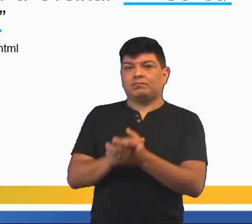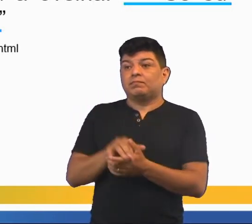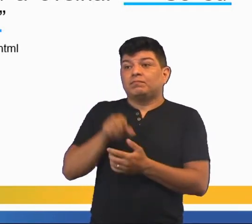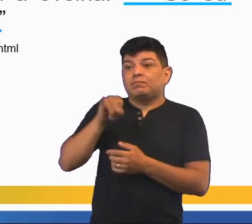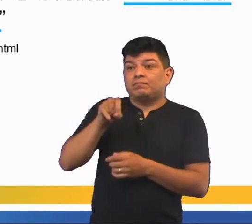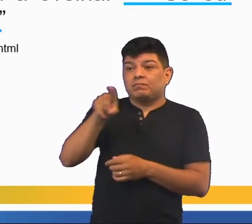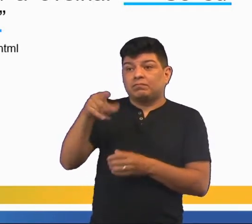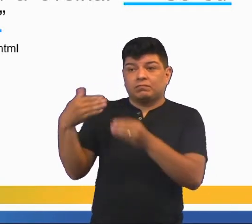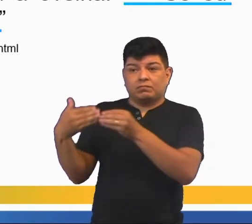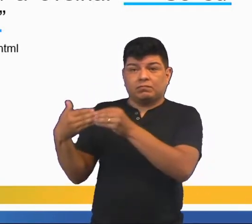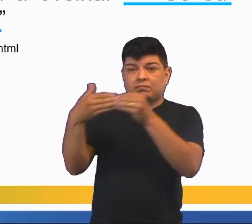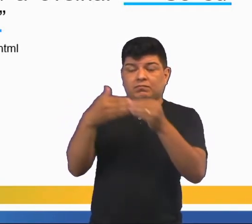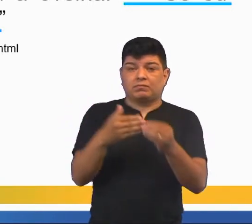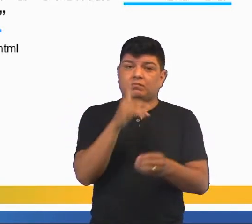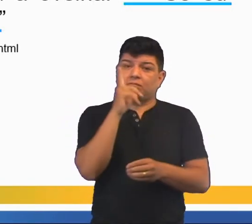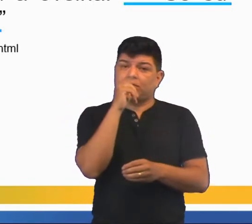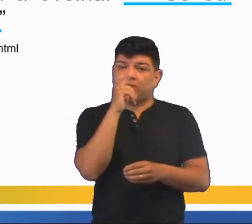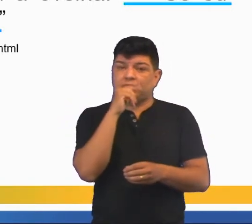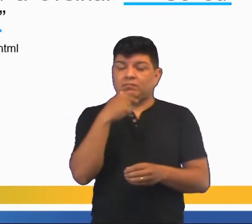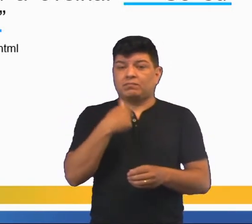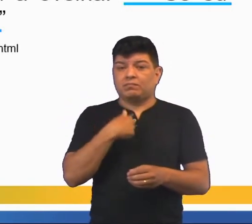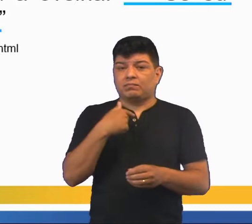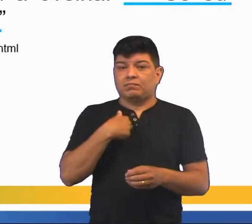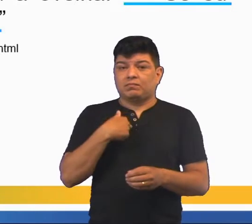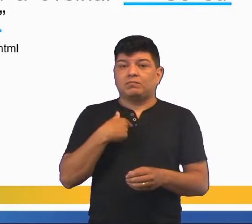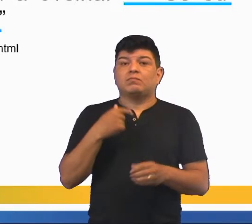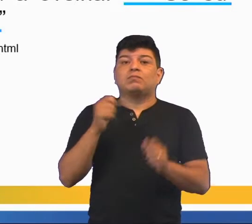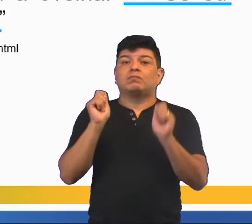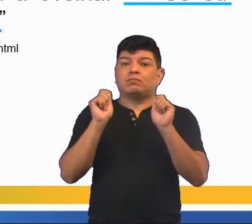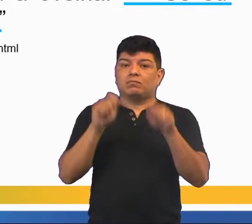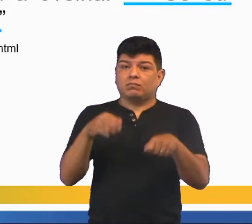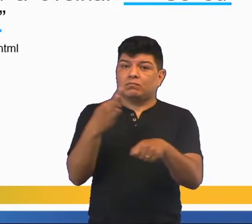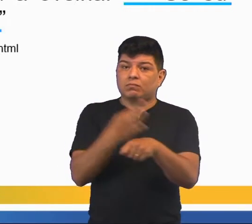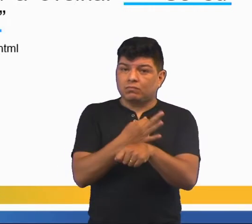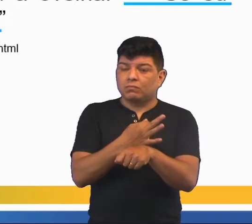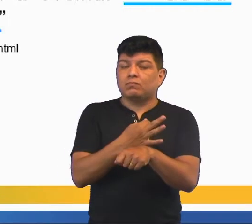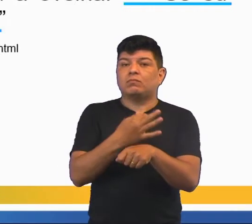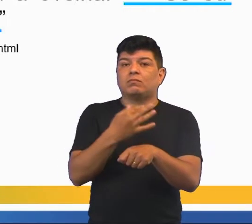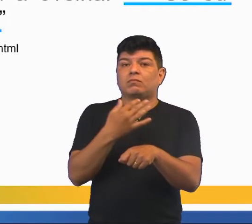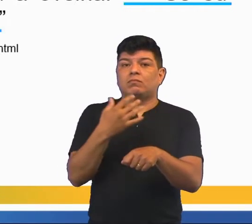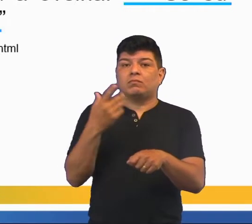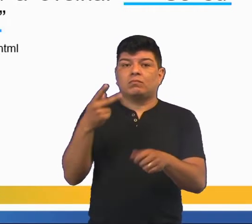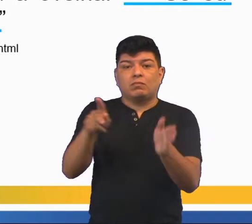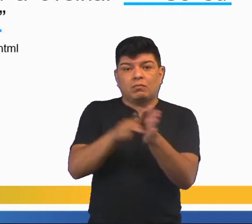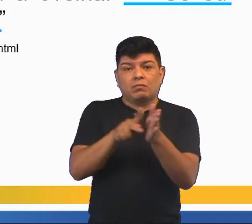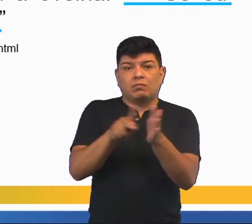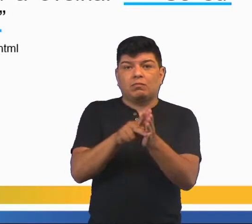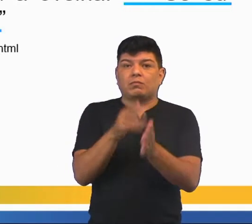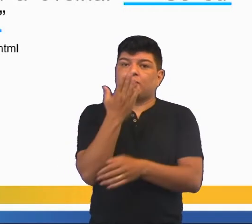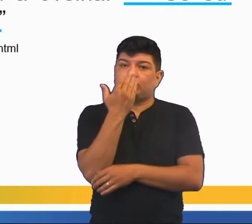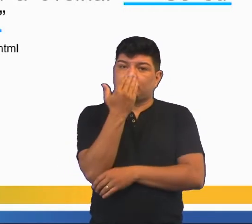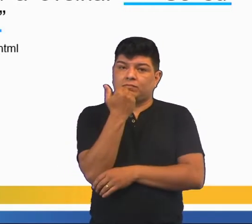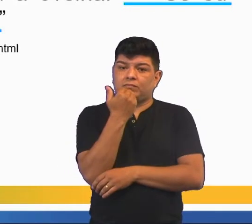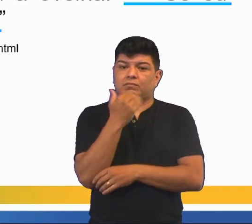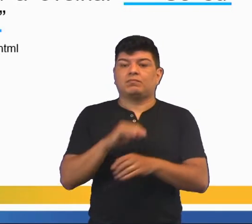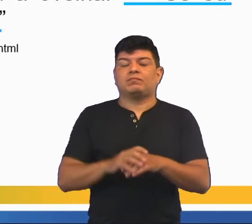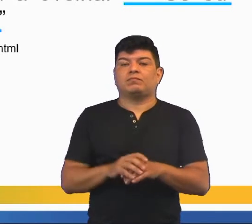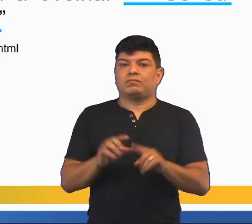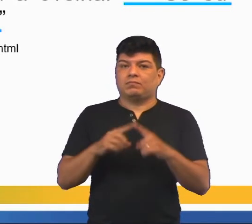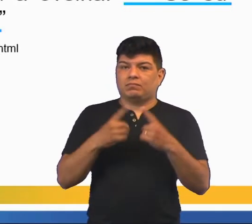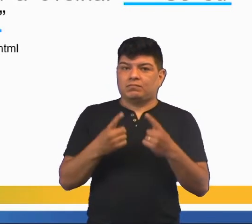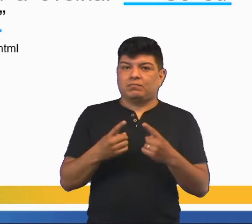Se você me trouxer água, eu ficarei em condições de conseguir o meu próprio alimento.